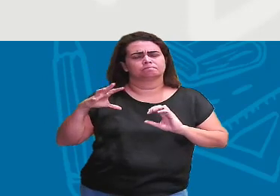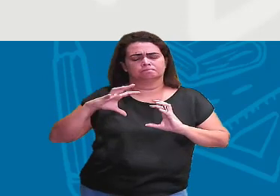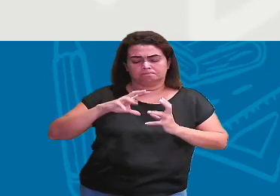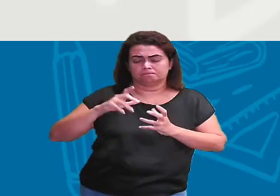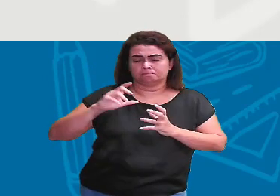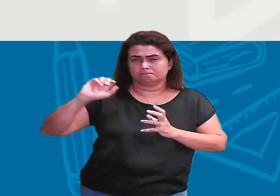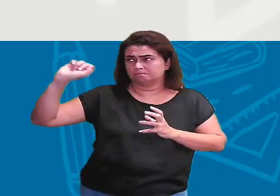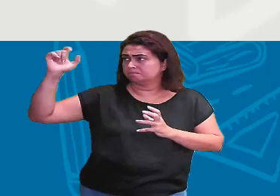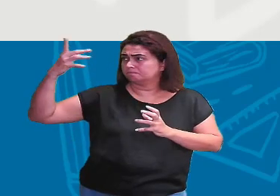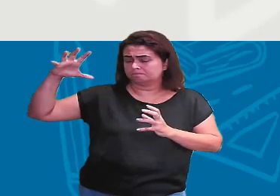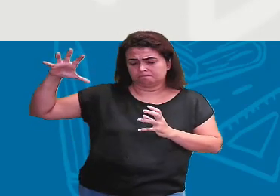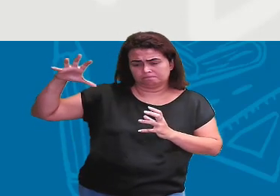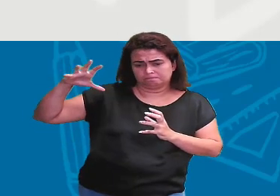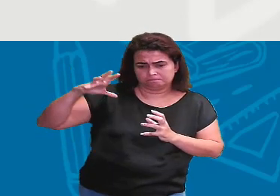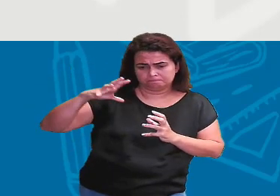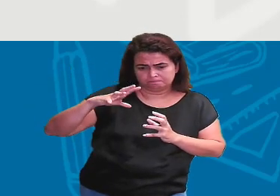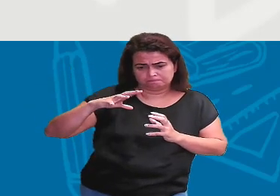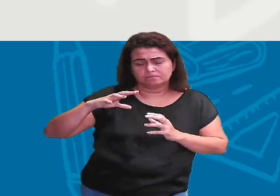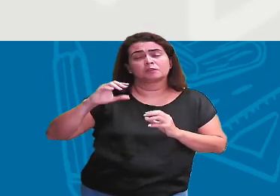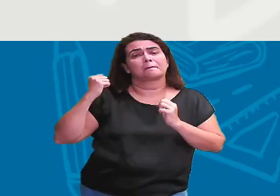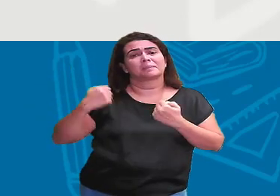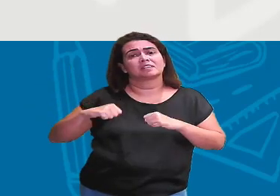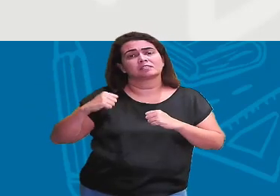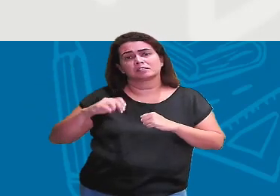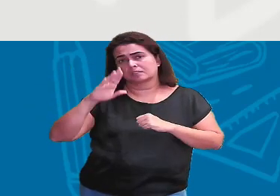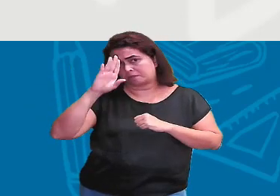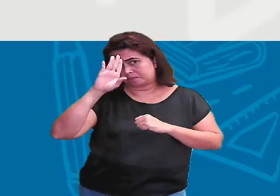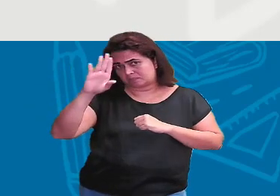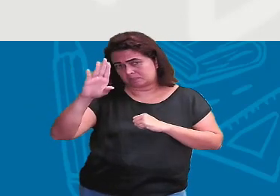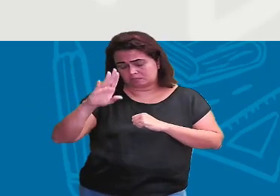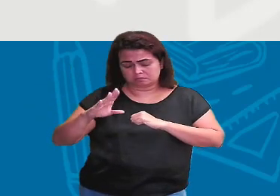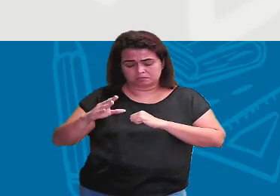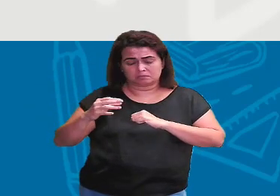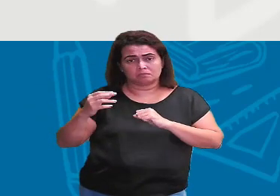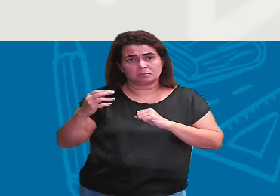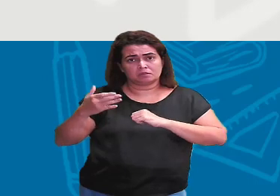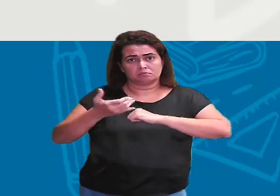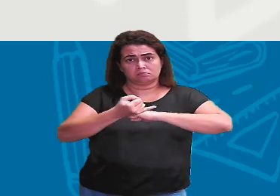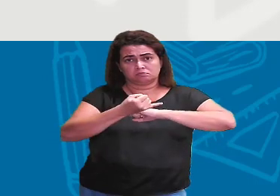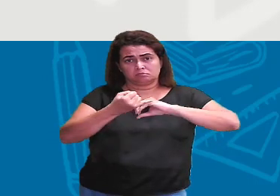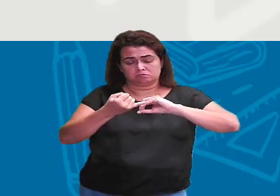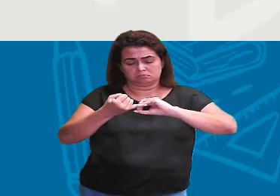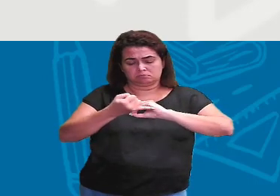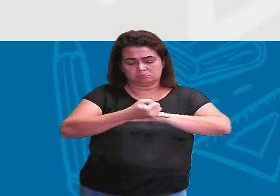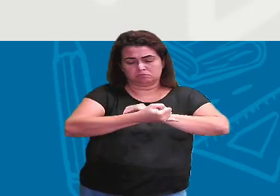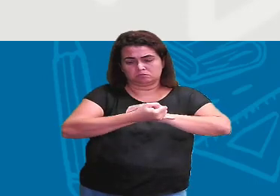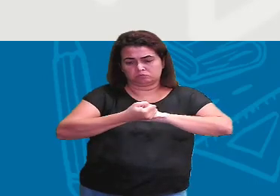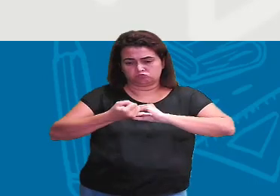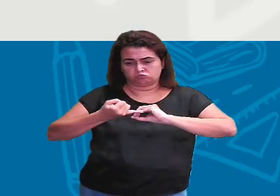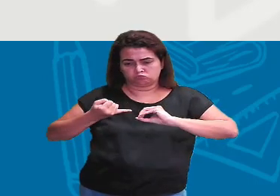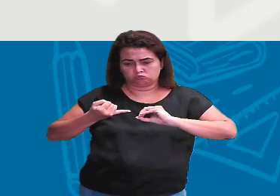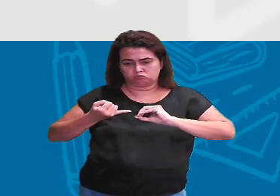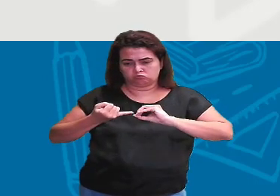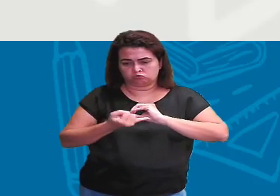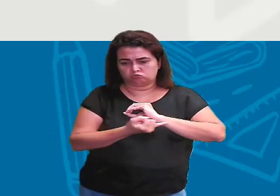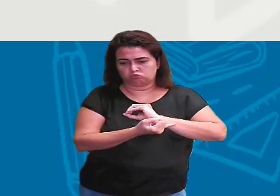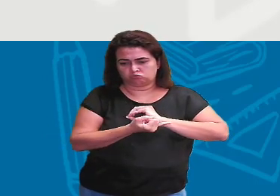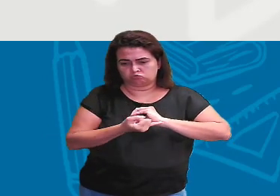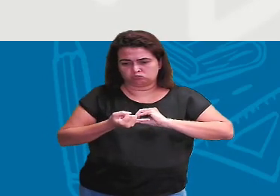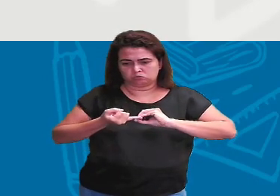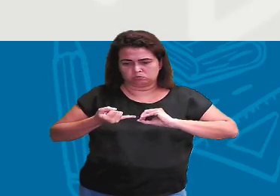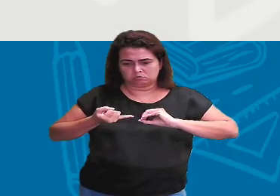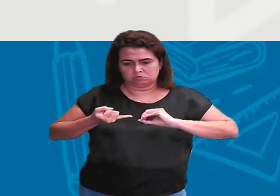superfície terrestre, usamos a linha do Equador como ponto de referência. E essa é outra imagem também que eu gosto bastante. Nós temos ali a